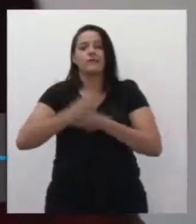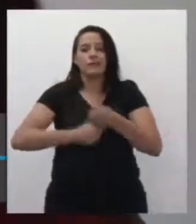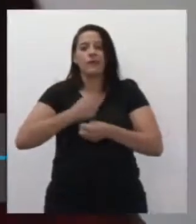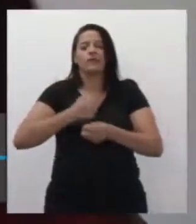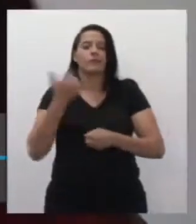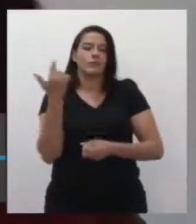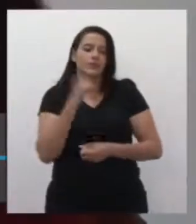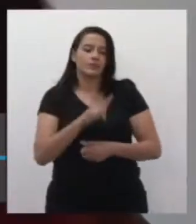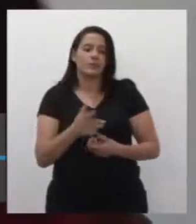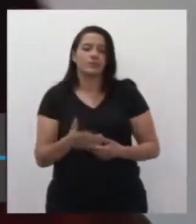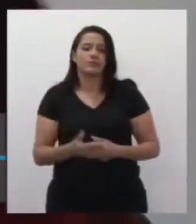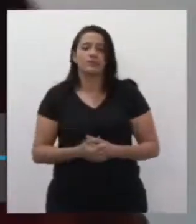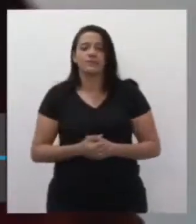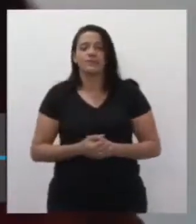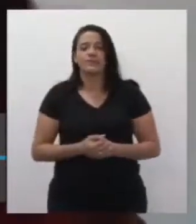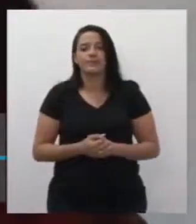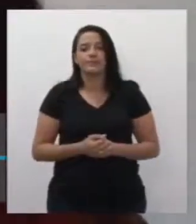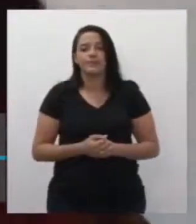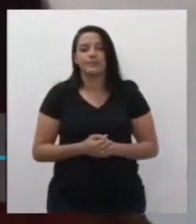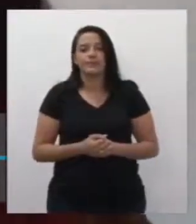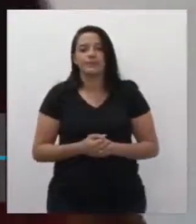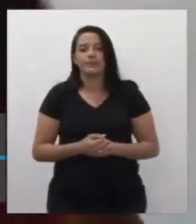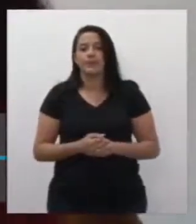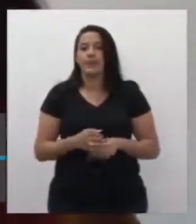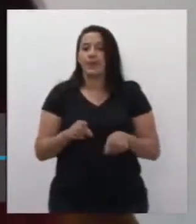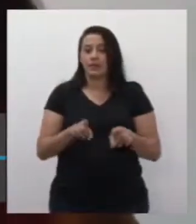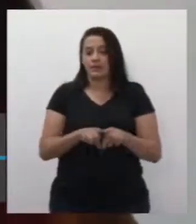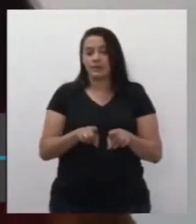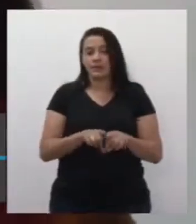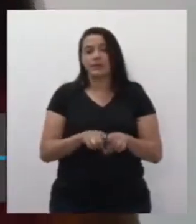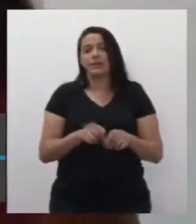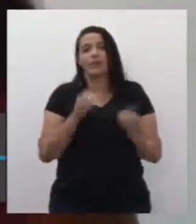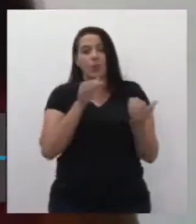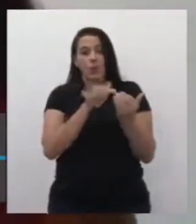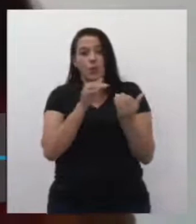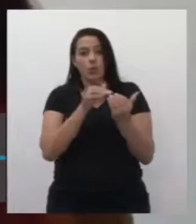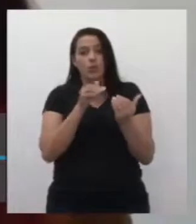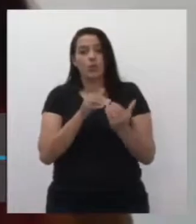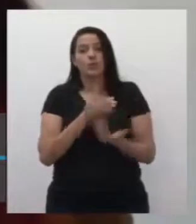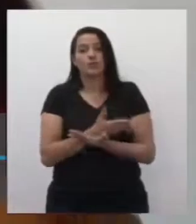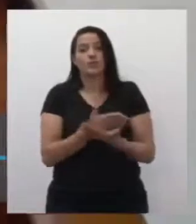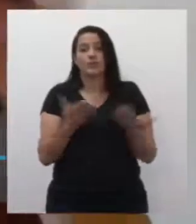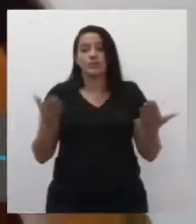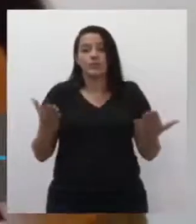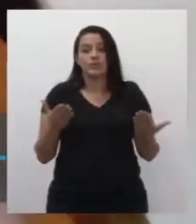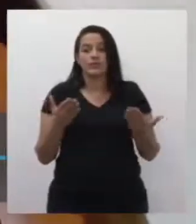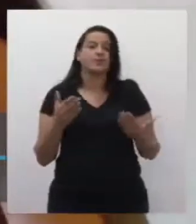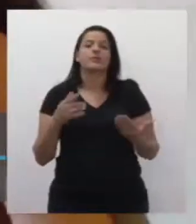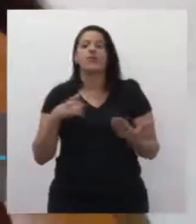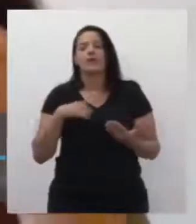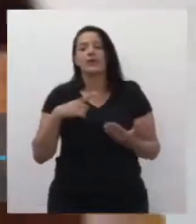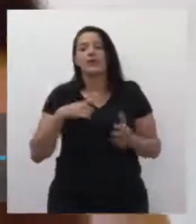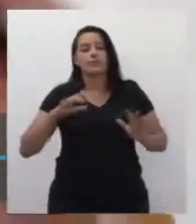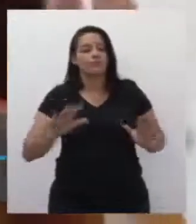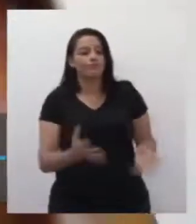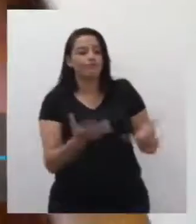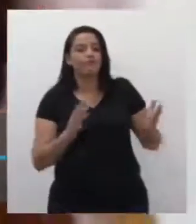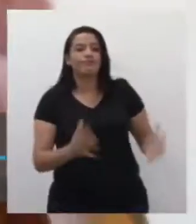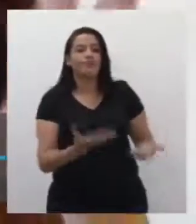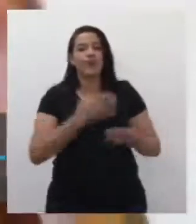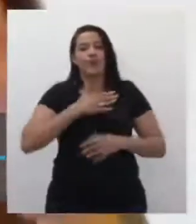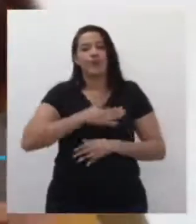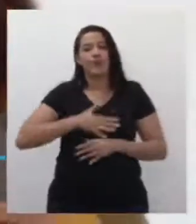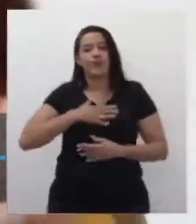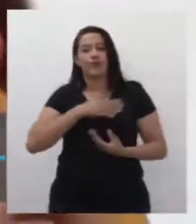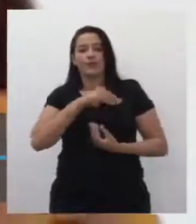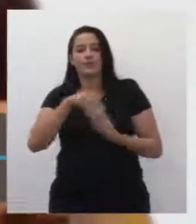Eu gostaria de comentar, Elaine, Anderson, eu concordo com vocês. Eu, na verdade, eu sou entusiasta do ensino híbrido. Eu gosto da